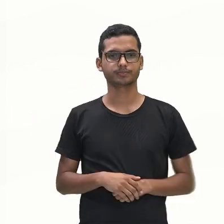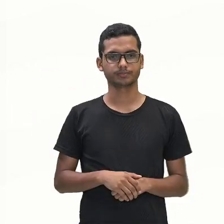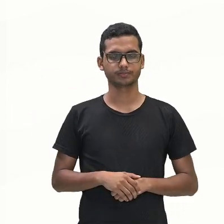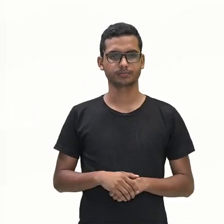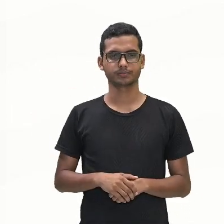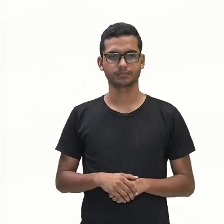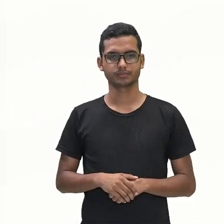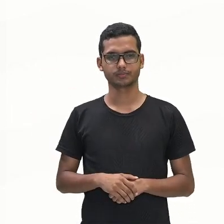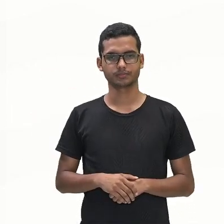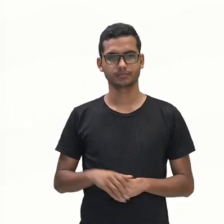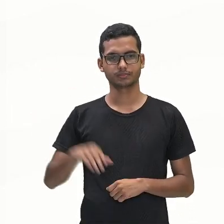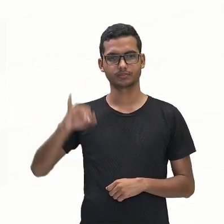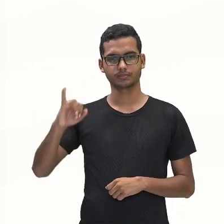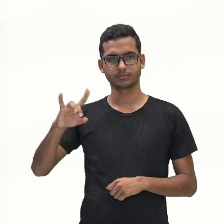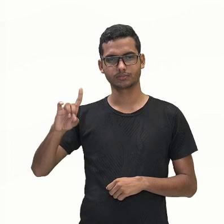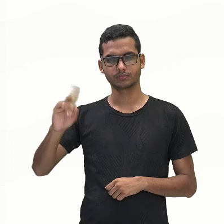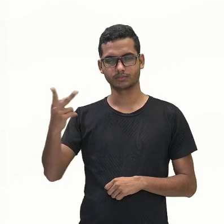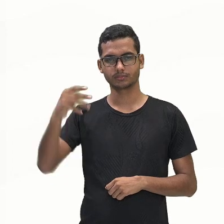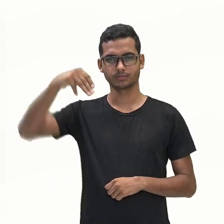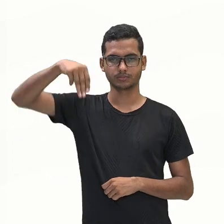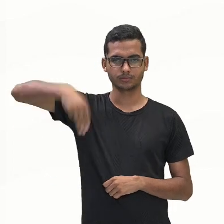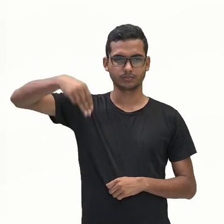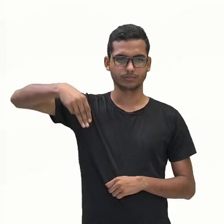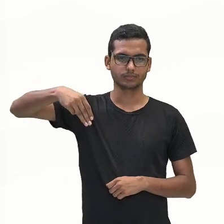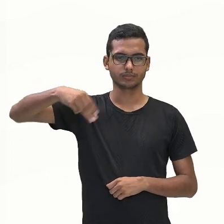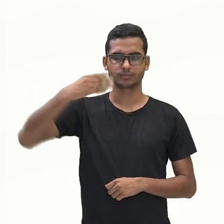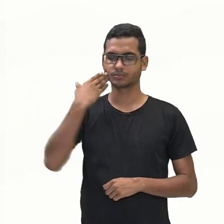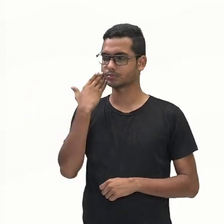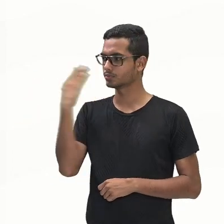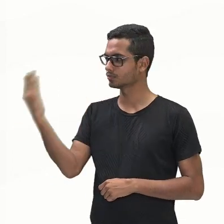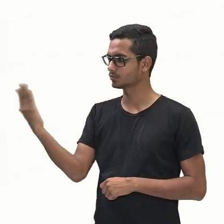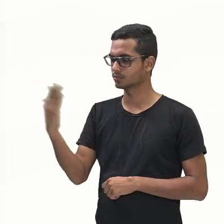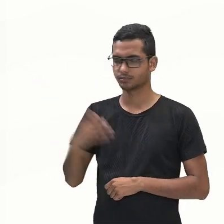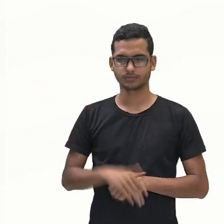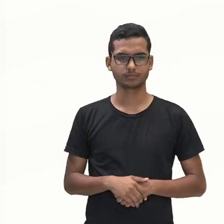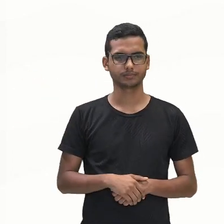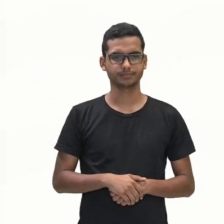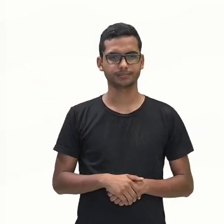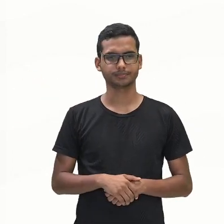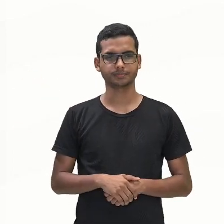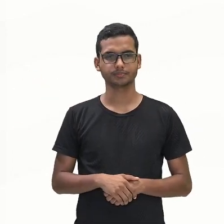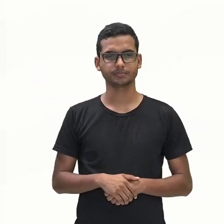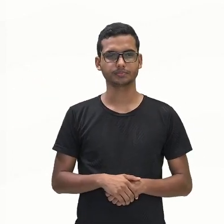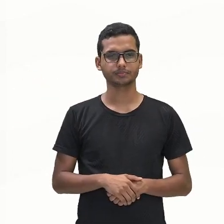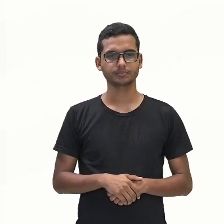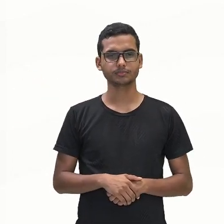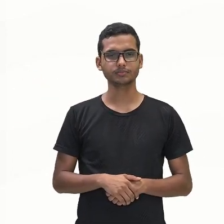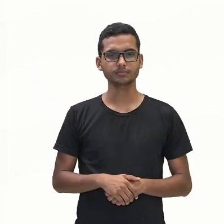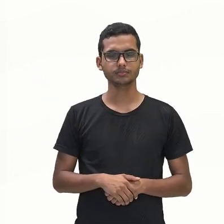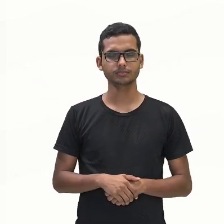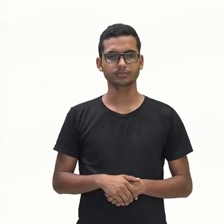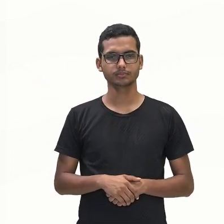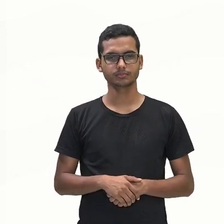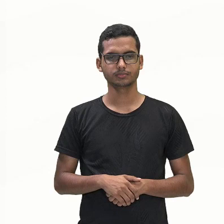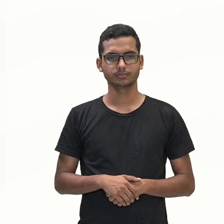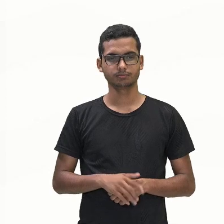olha, vou colocar aqui que tá maior, é o IDH por município, certo? Então, a gente tem aqui também,